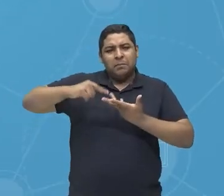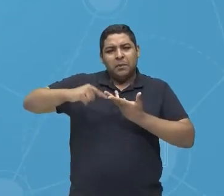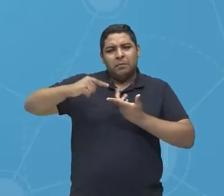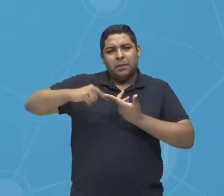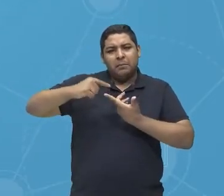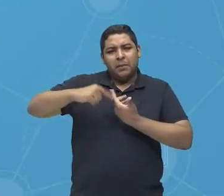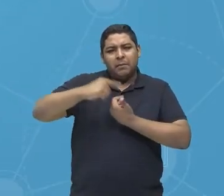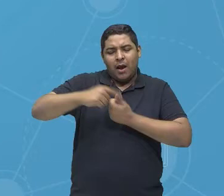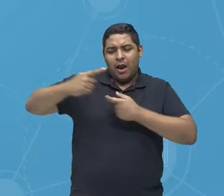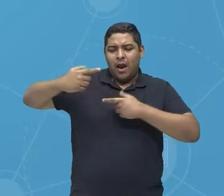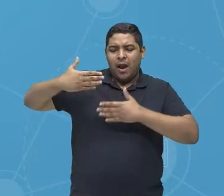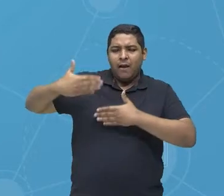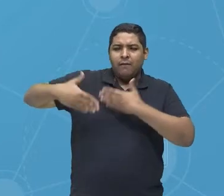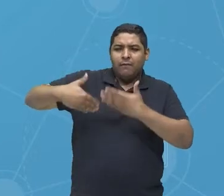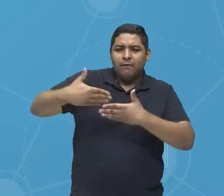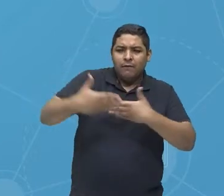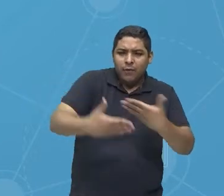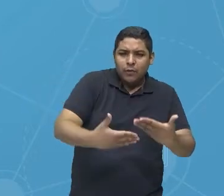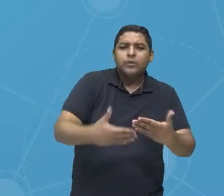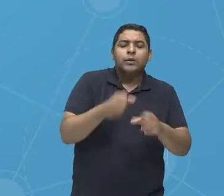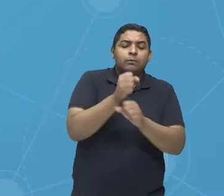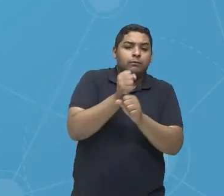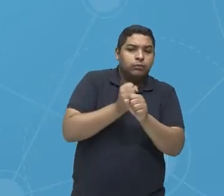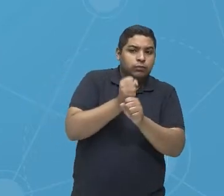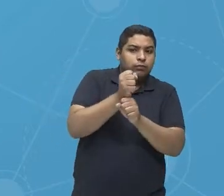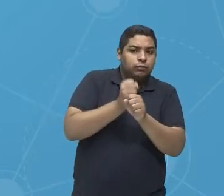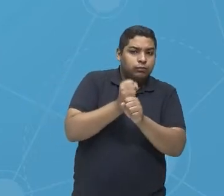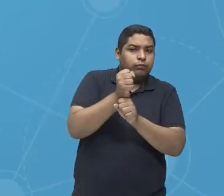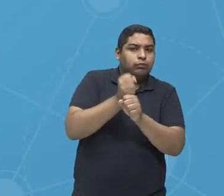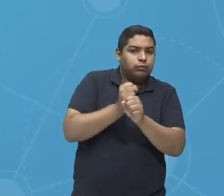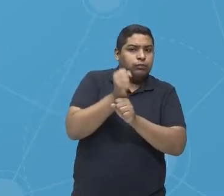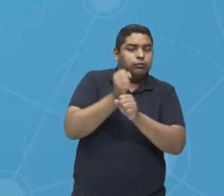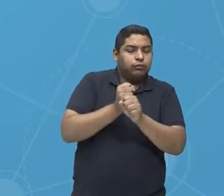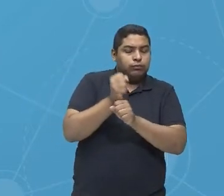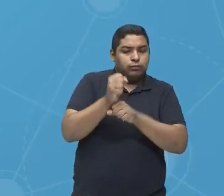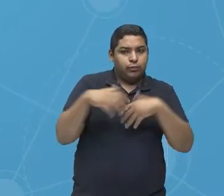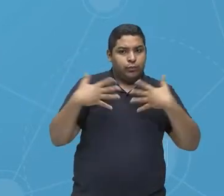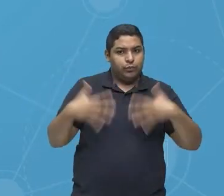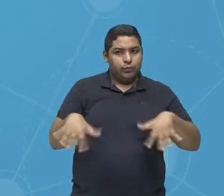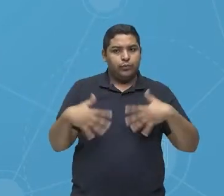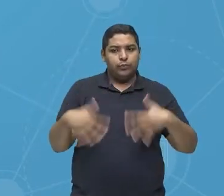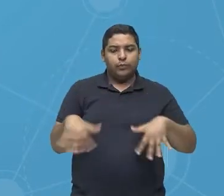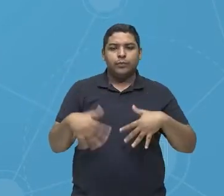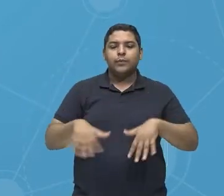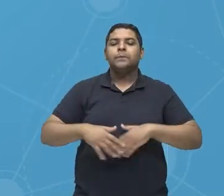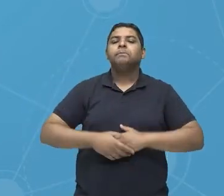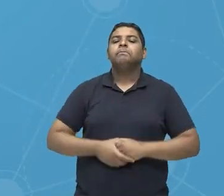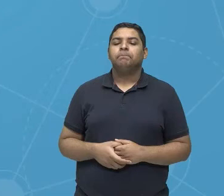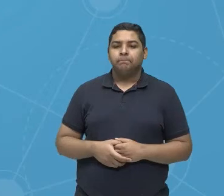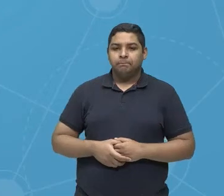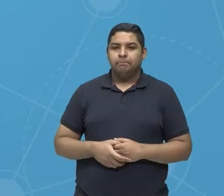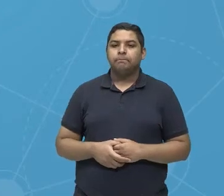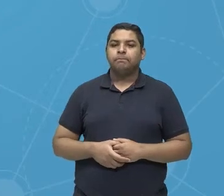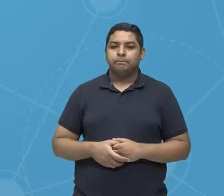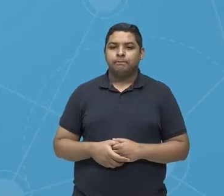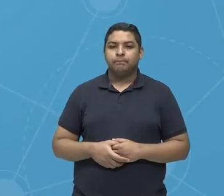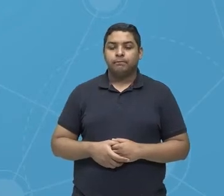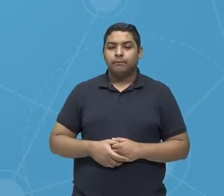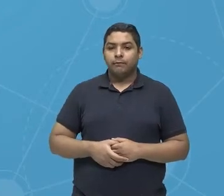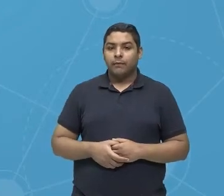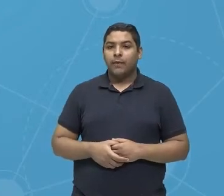de evolução em um longo período, tá? Então, Paleolítico, os homens eram o